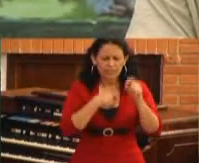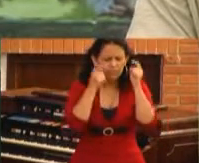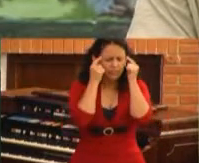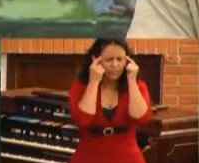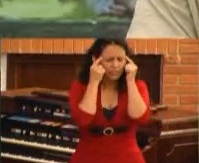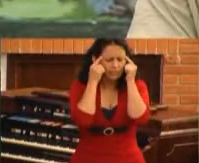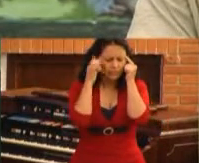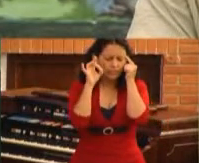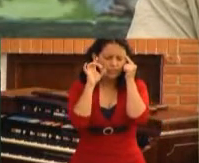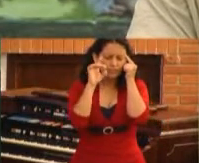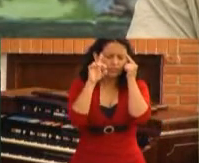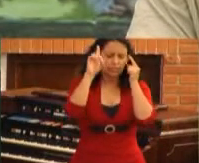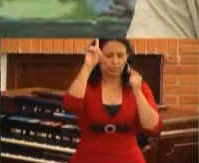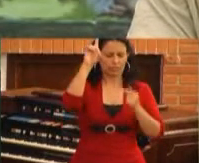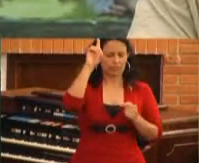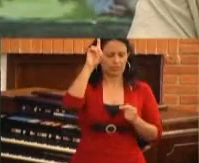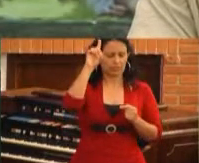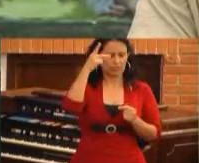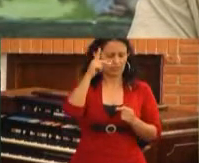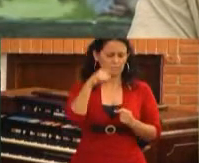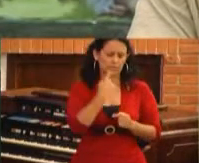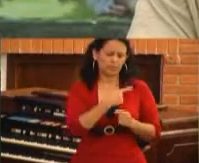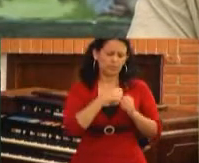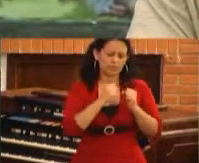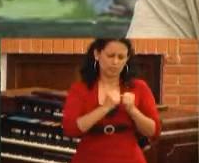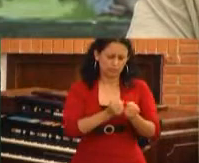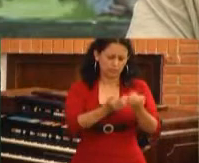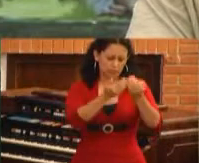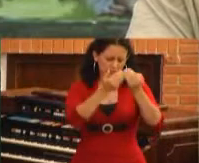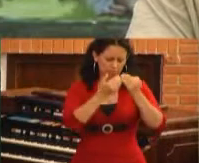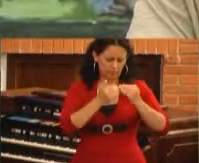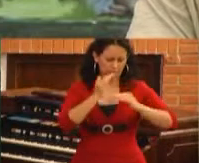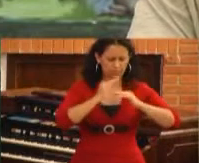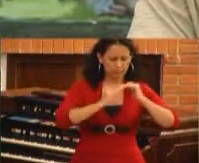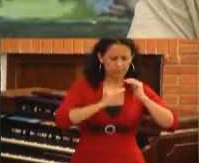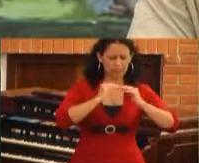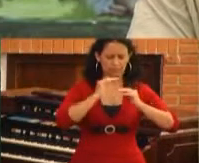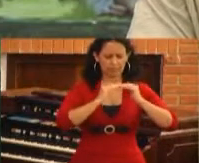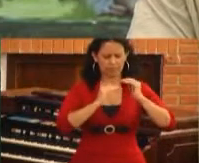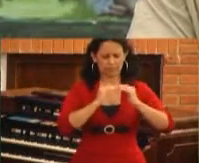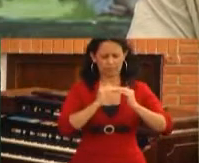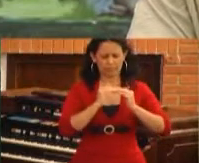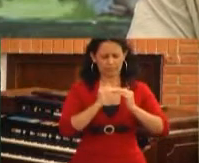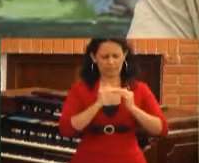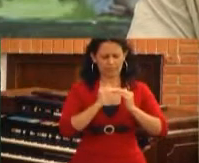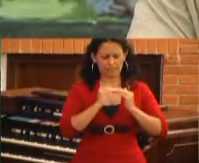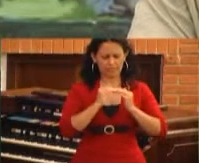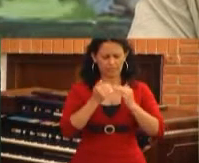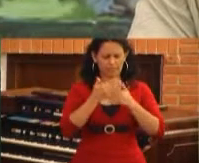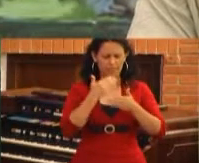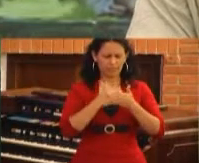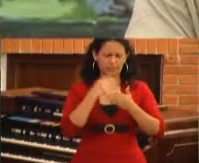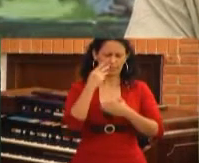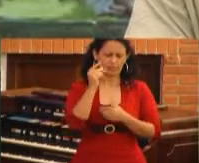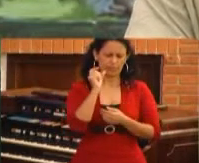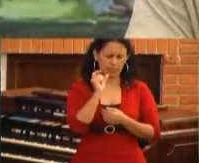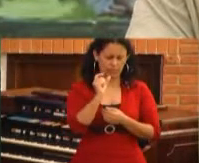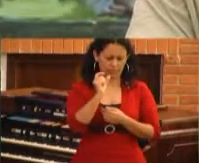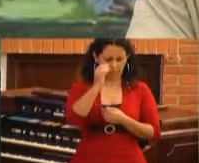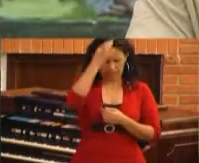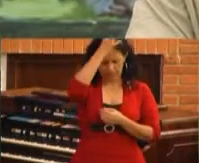para que sejamos tratados por Ti, pela Tua Palavra, pelo Teu Espírito,